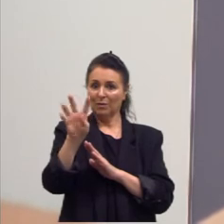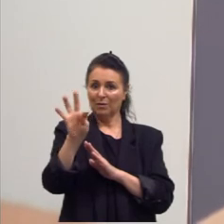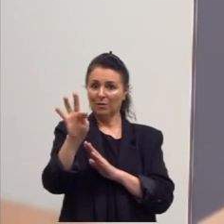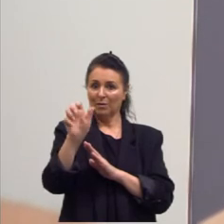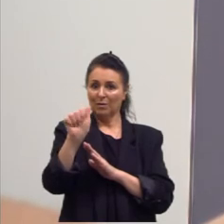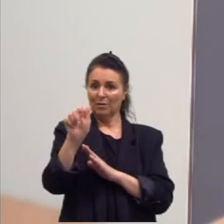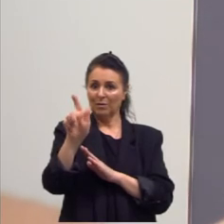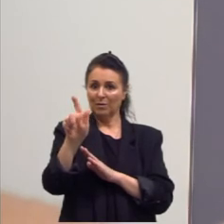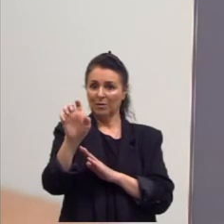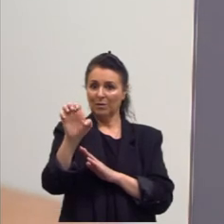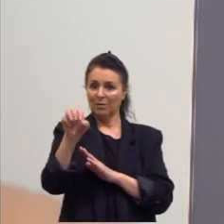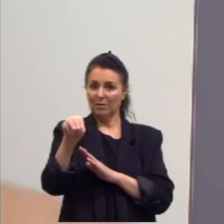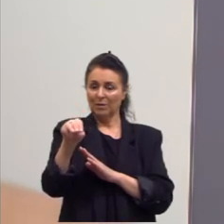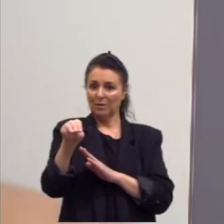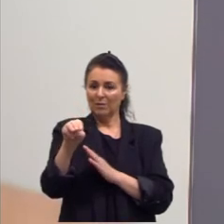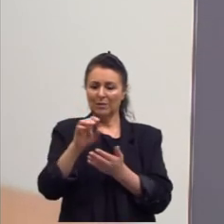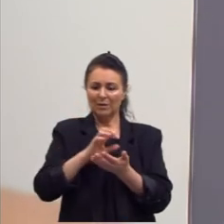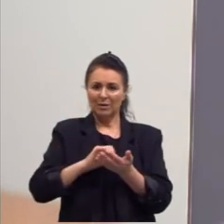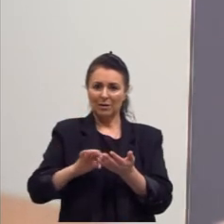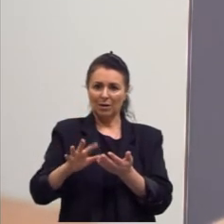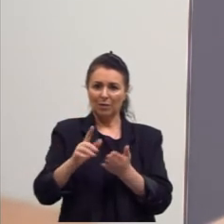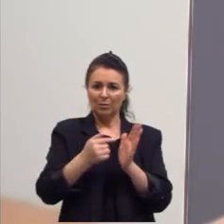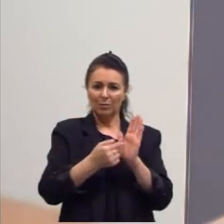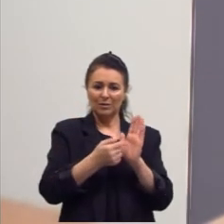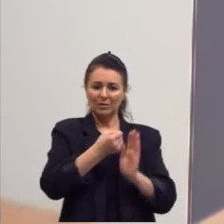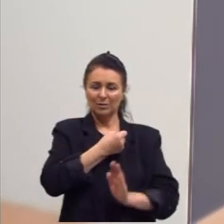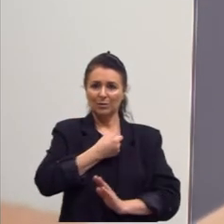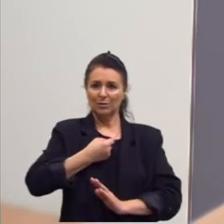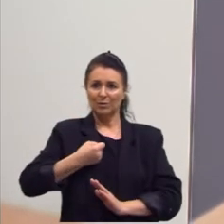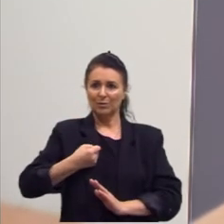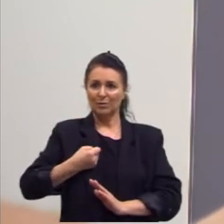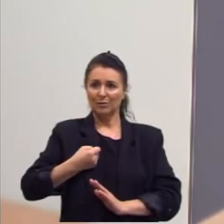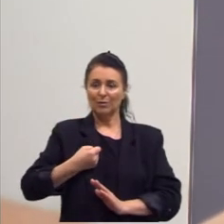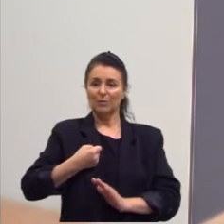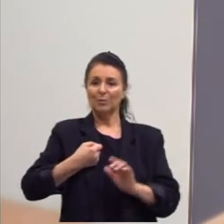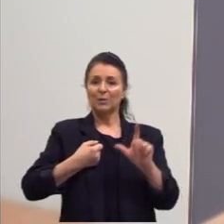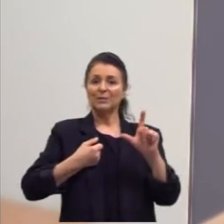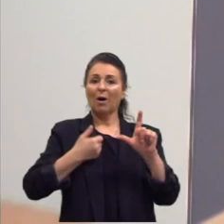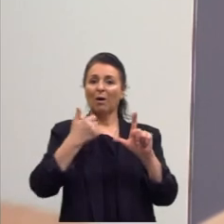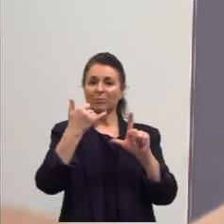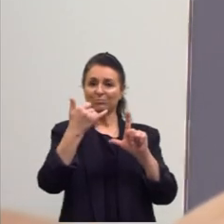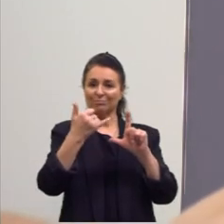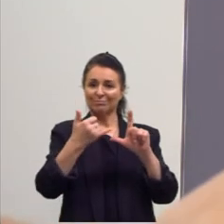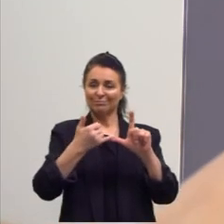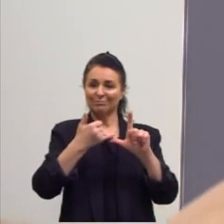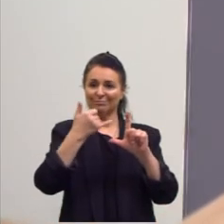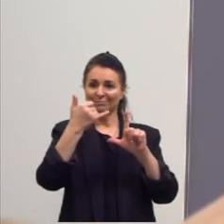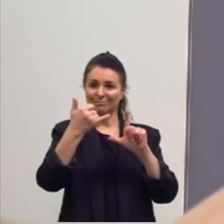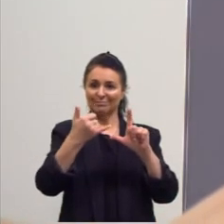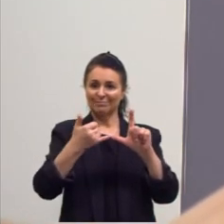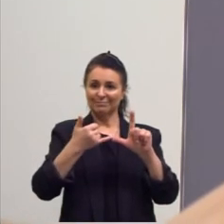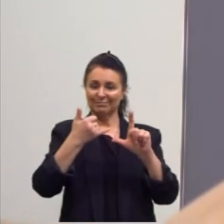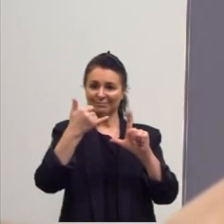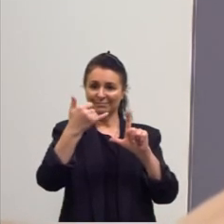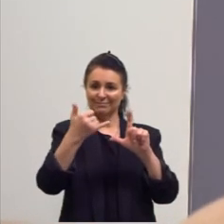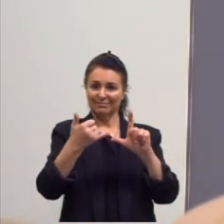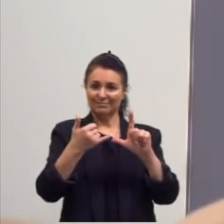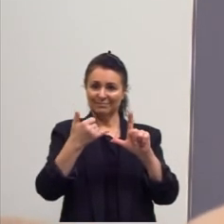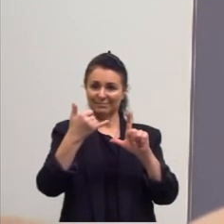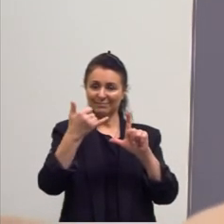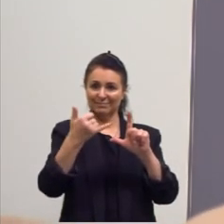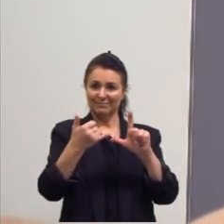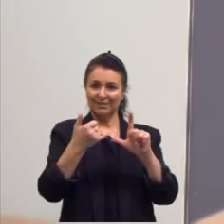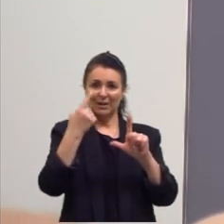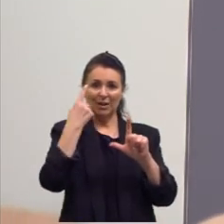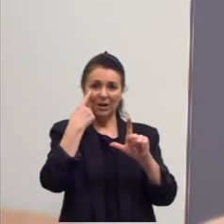cálculos colocar números mostrar de uma forma mais lúdica né com o que que aconteceria tá E